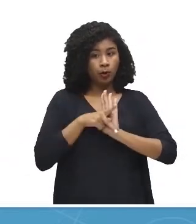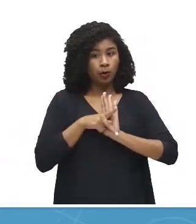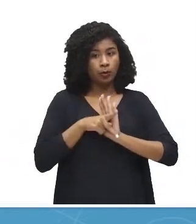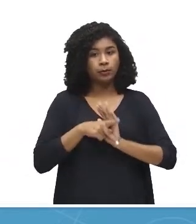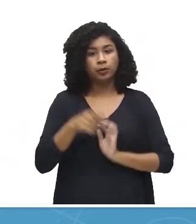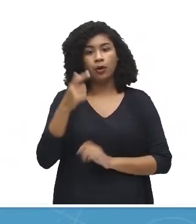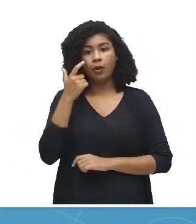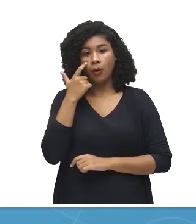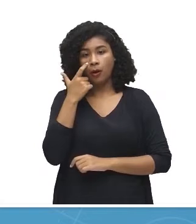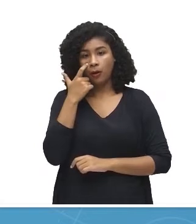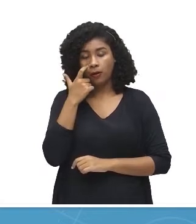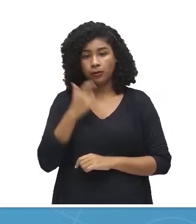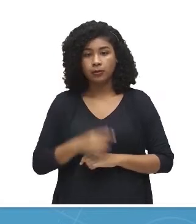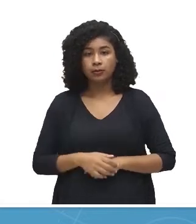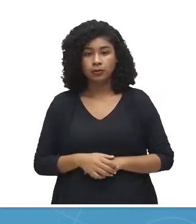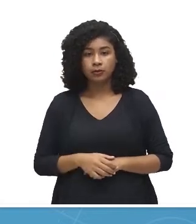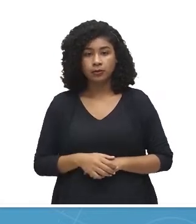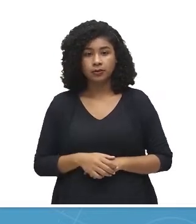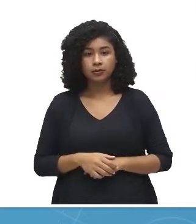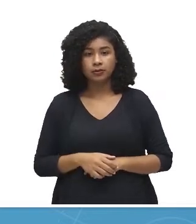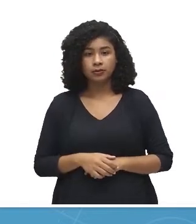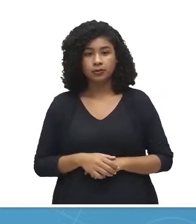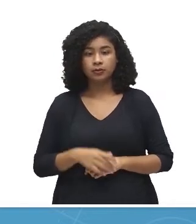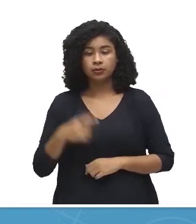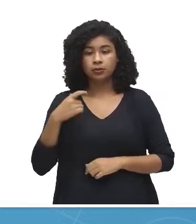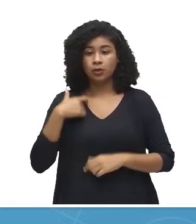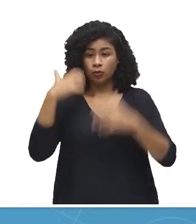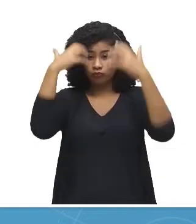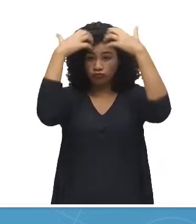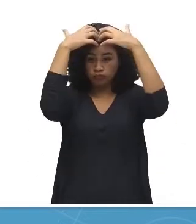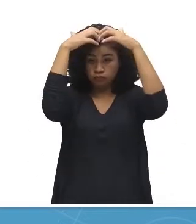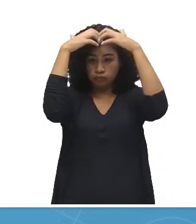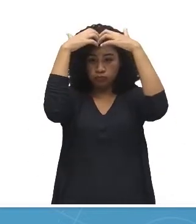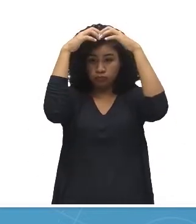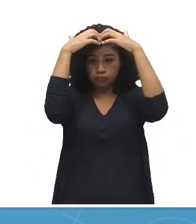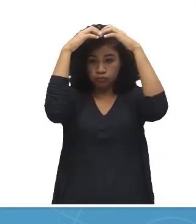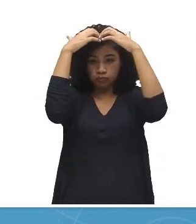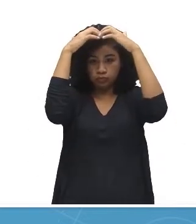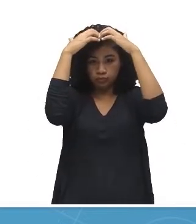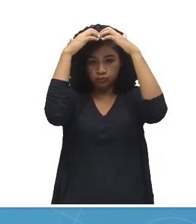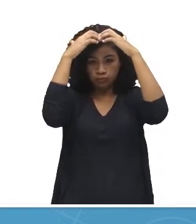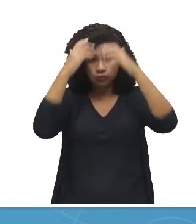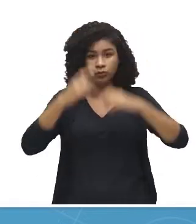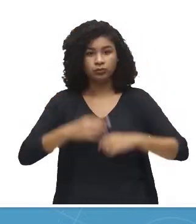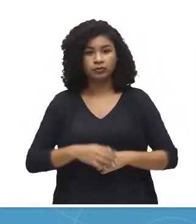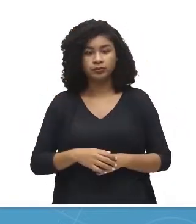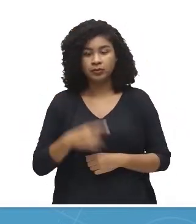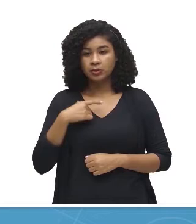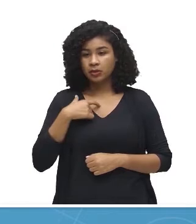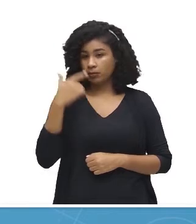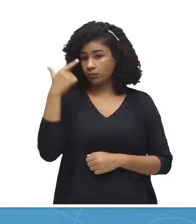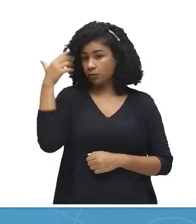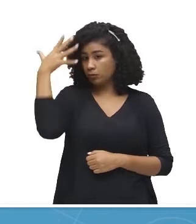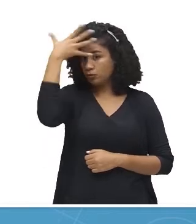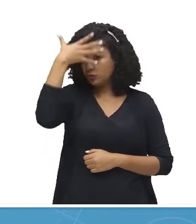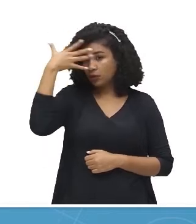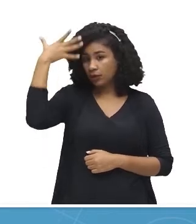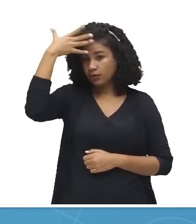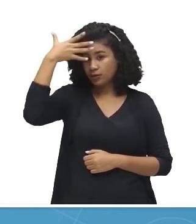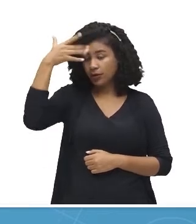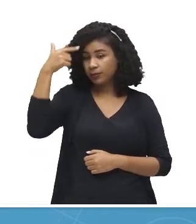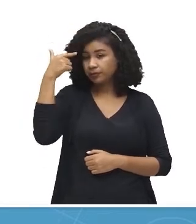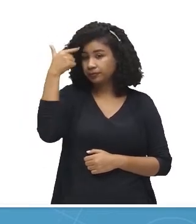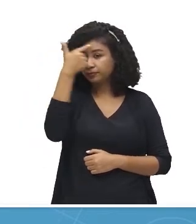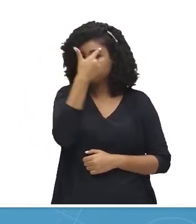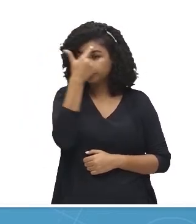Tem a glândula pineal, fica aqui na base do cérebro, hipotálamo e a glândula pituitária, tá?